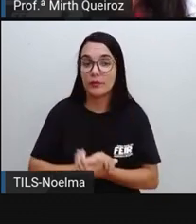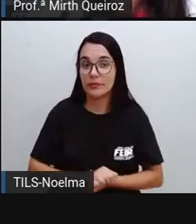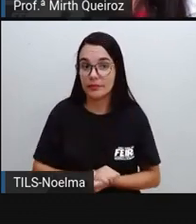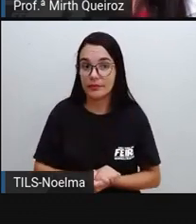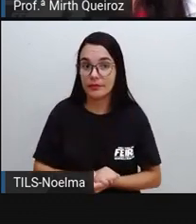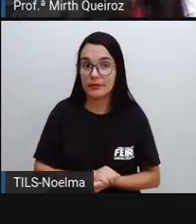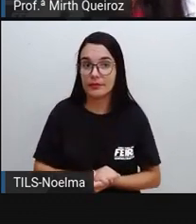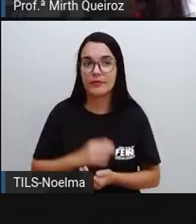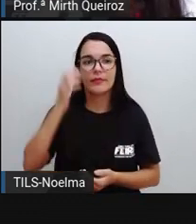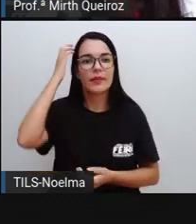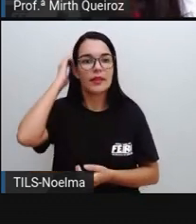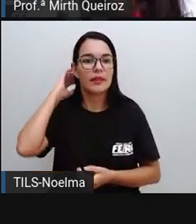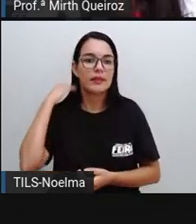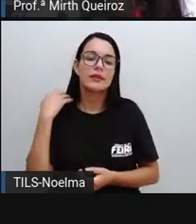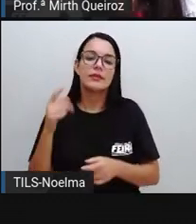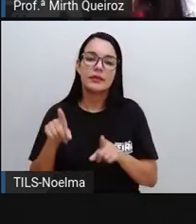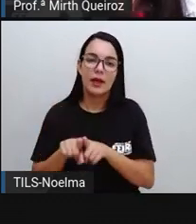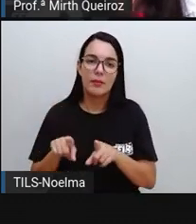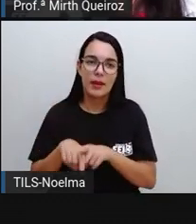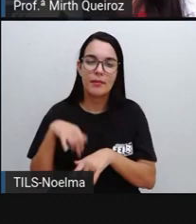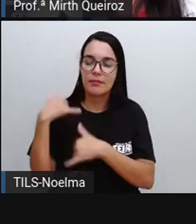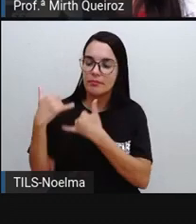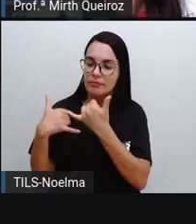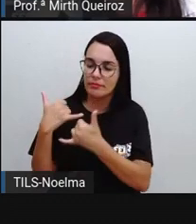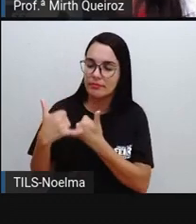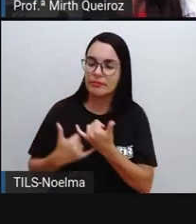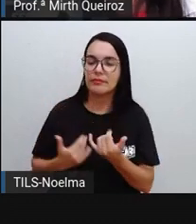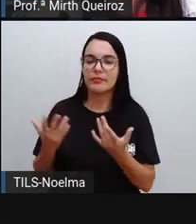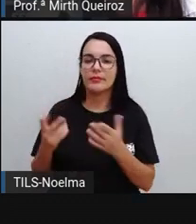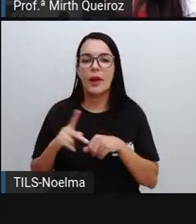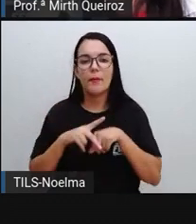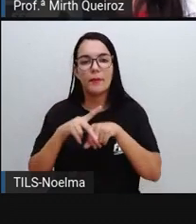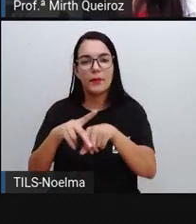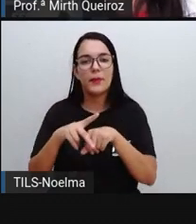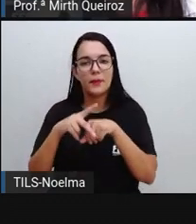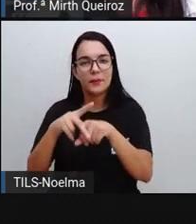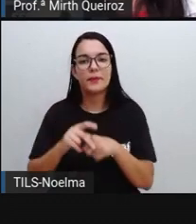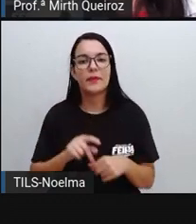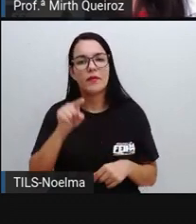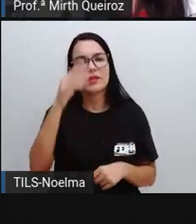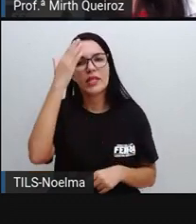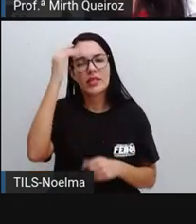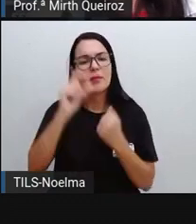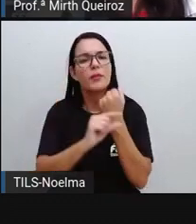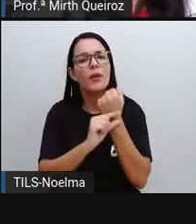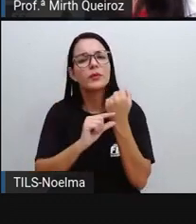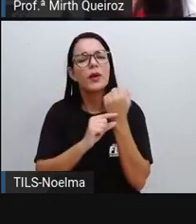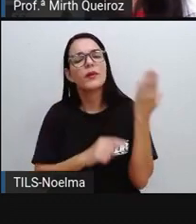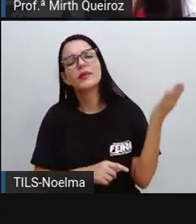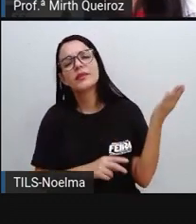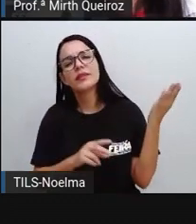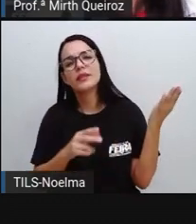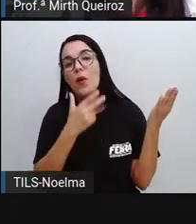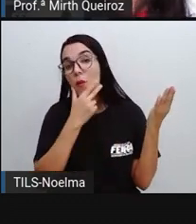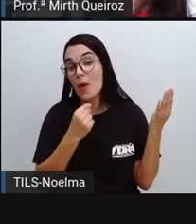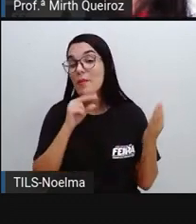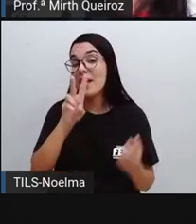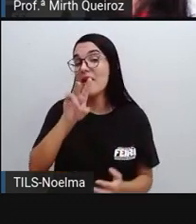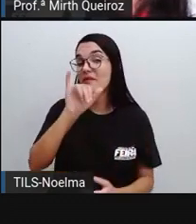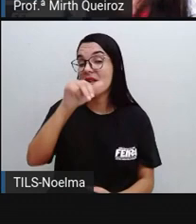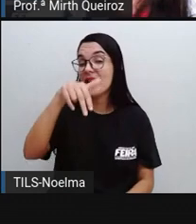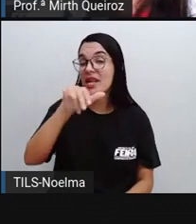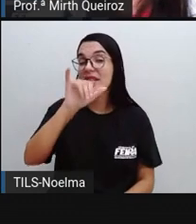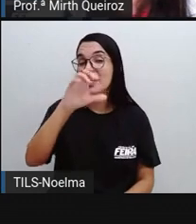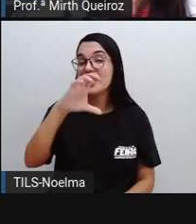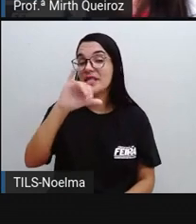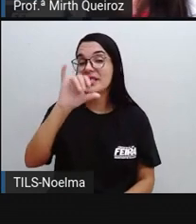quê? Seria para lazer, né? Para entreter. Você sabe quem é o autor desse texto? Vinícius de Moraes, vocês já ouviram